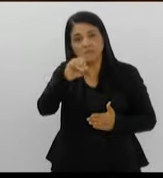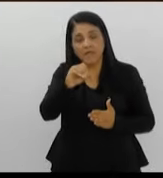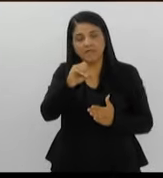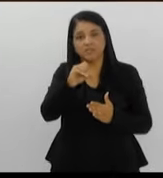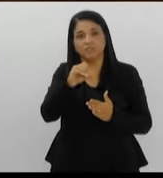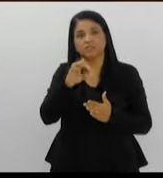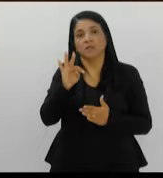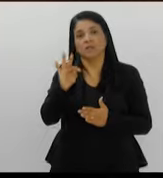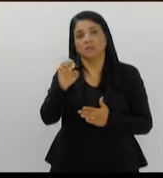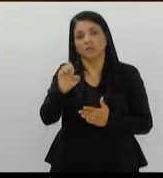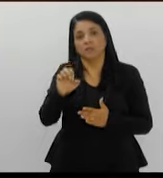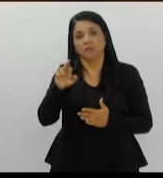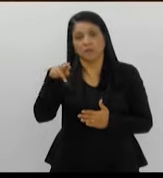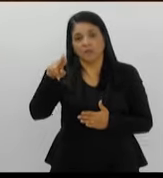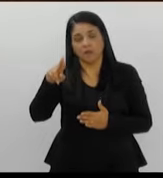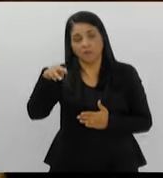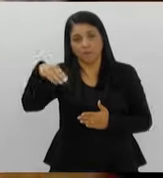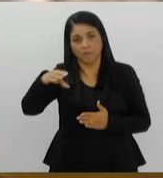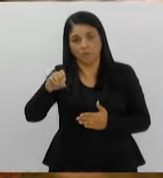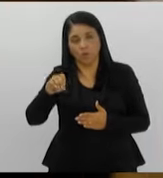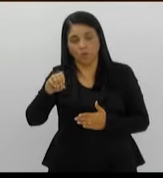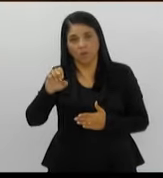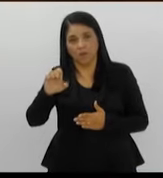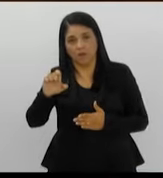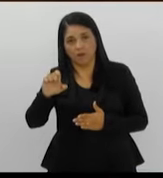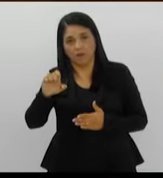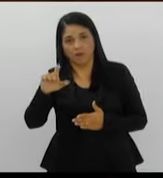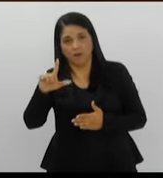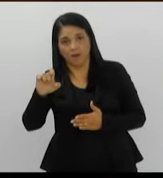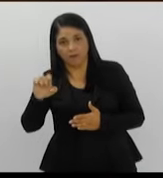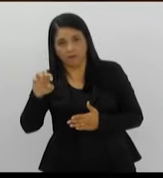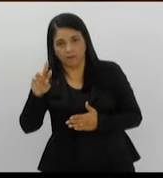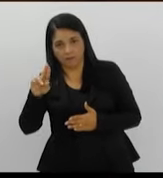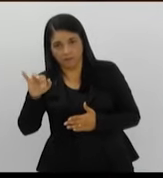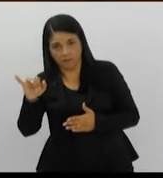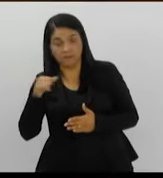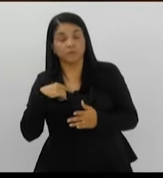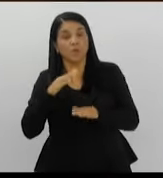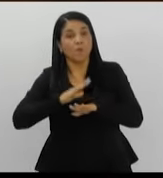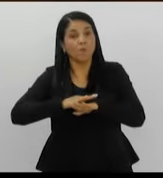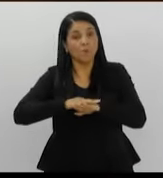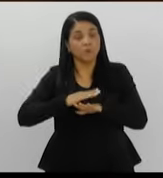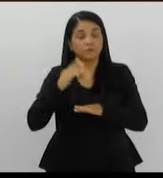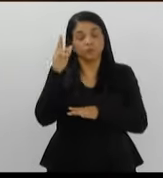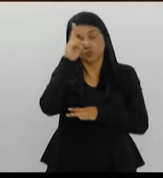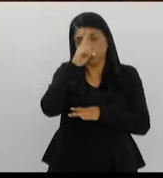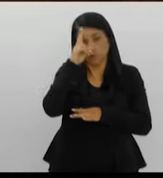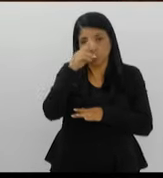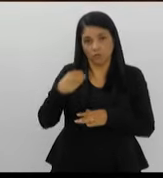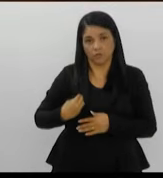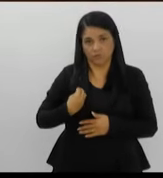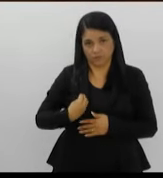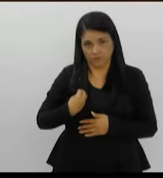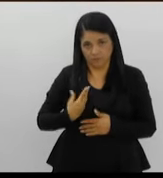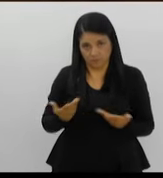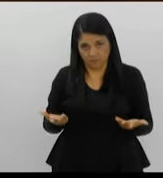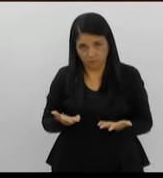é um momento histórico que nós estamos vivendo, para que possamos, dessa